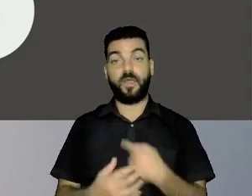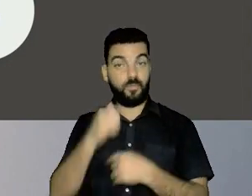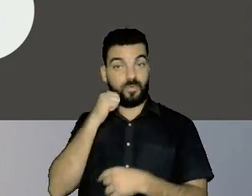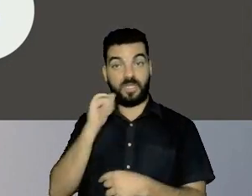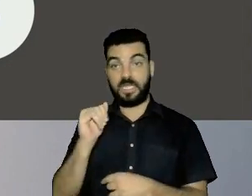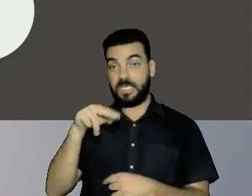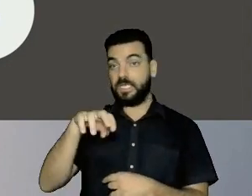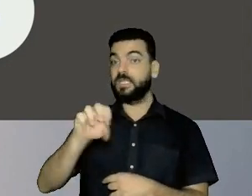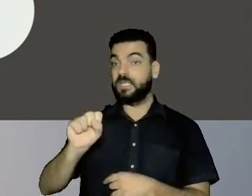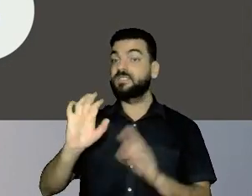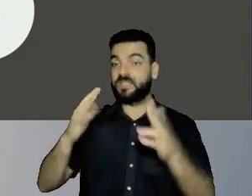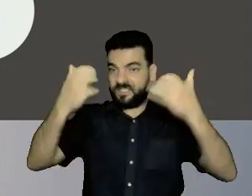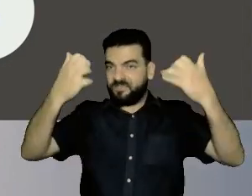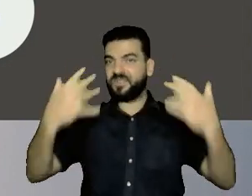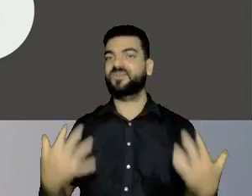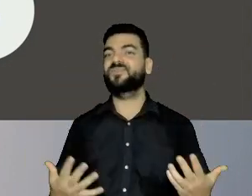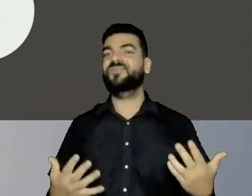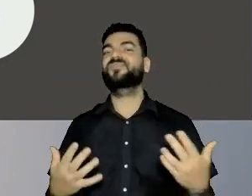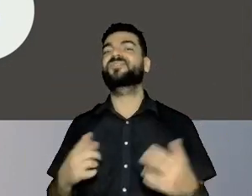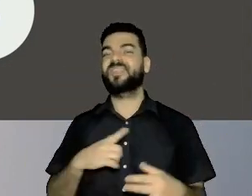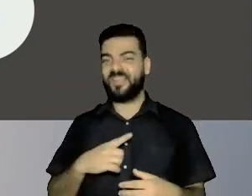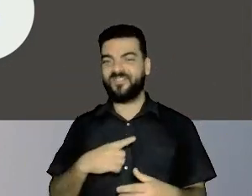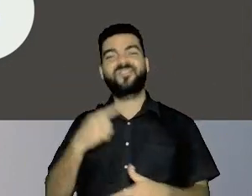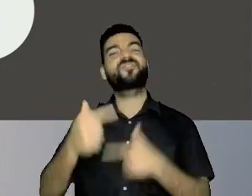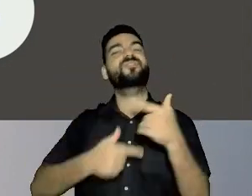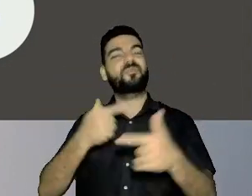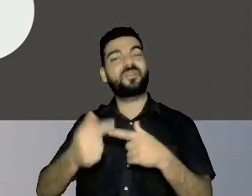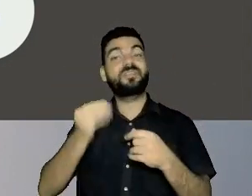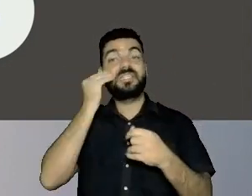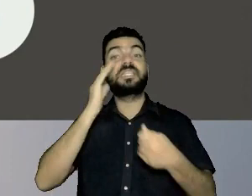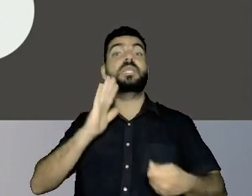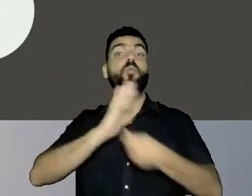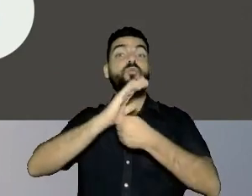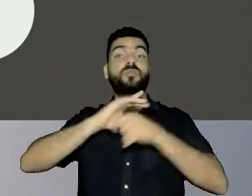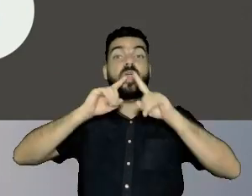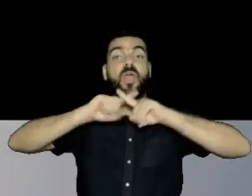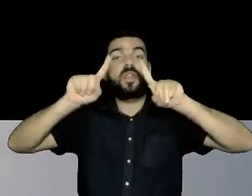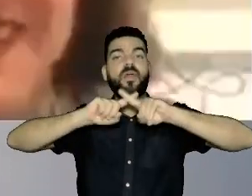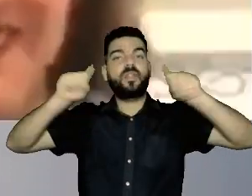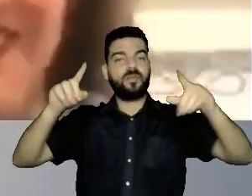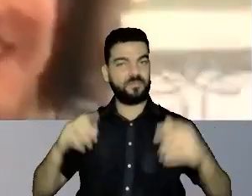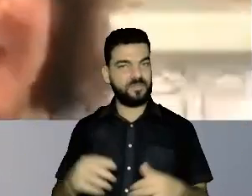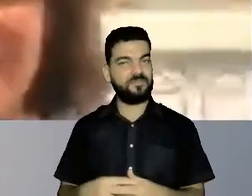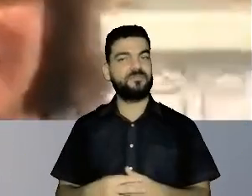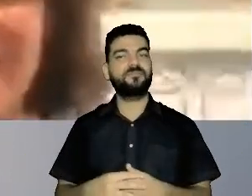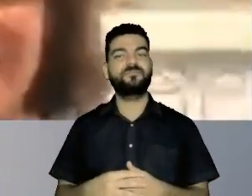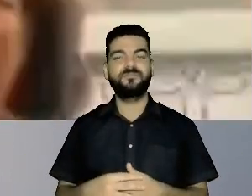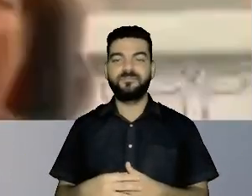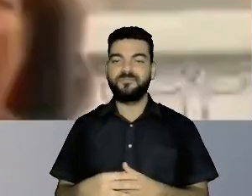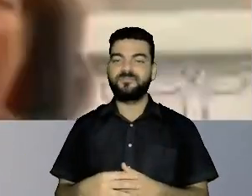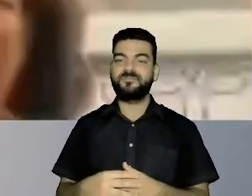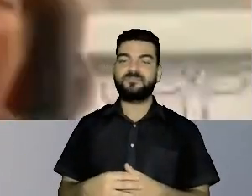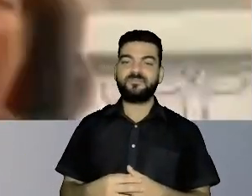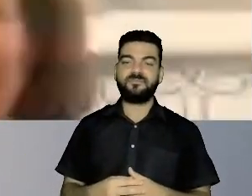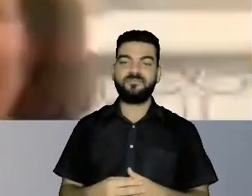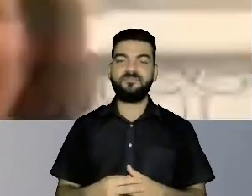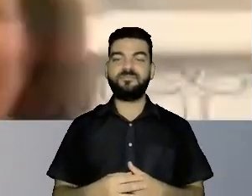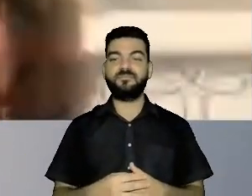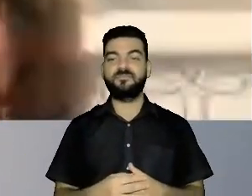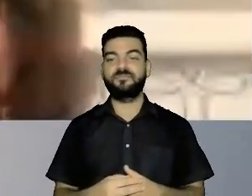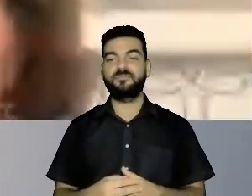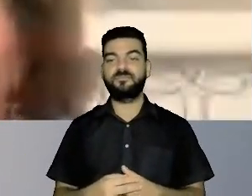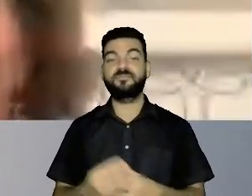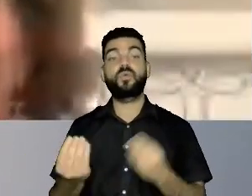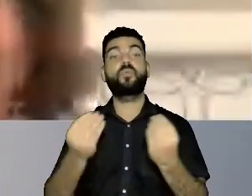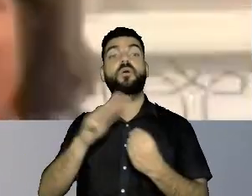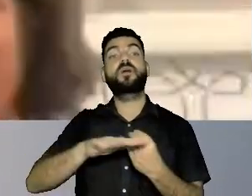Girls, que a doutora Inês Regina lembrou muito bem. Ela tem esse trabalho denunciando